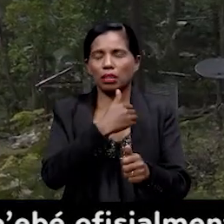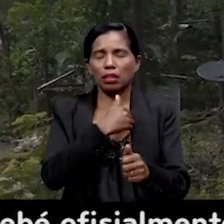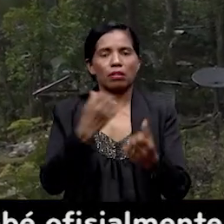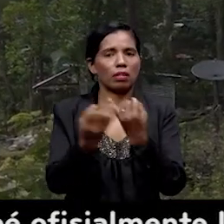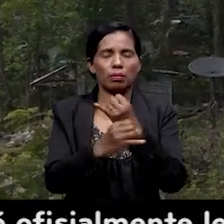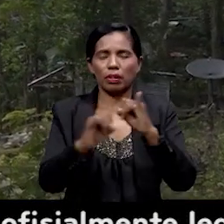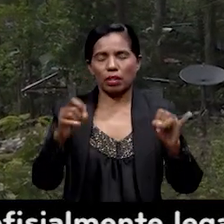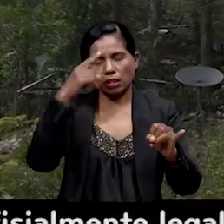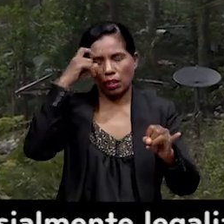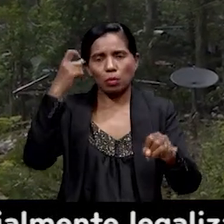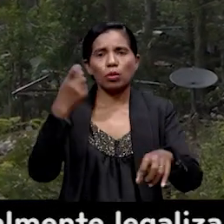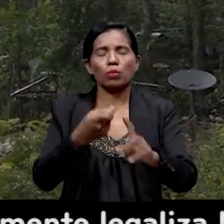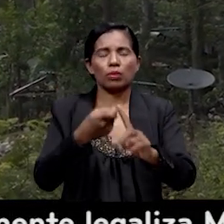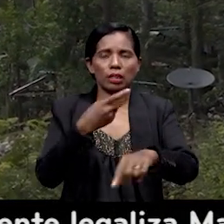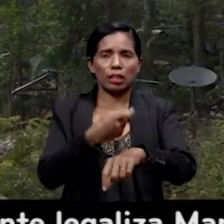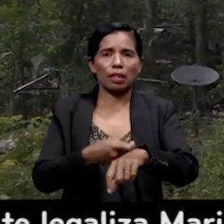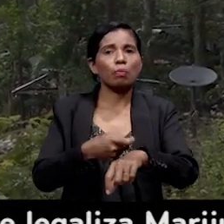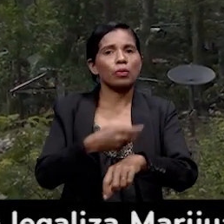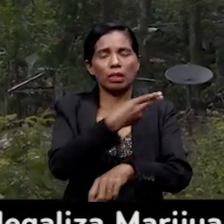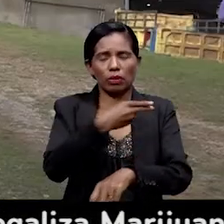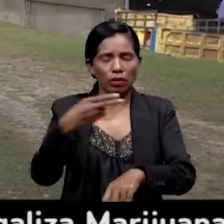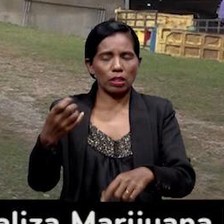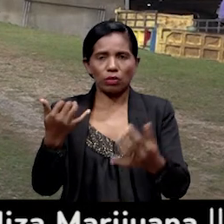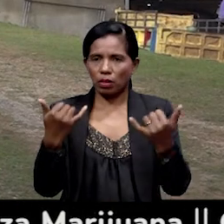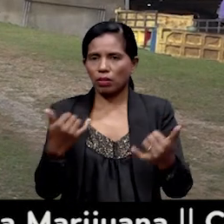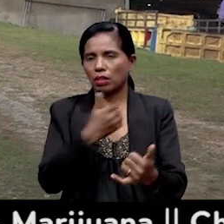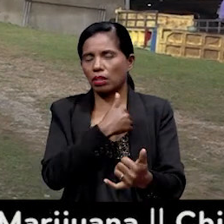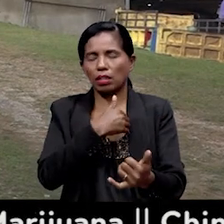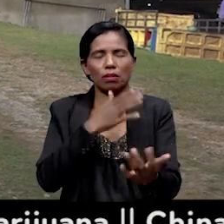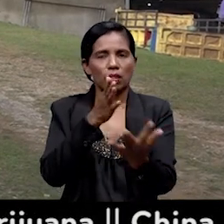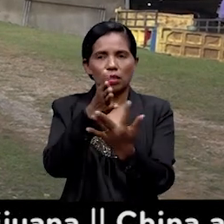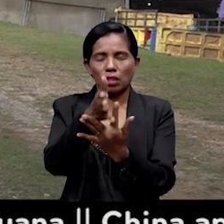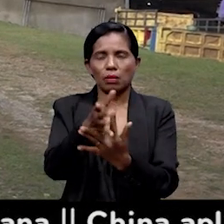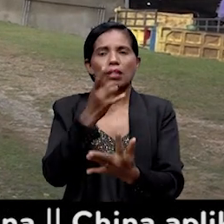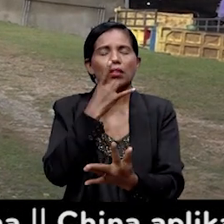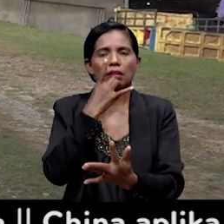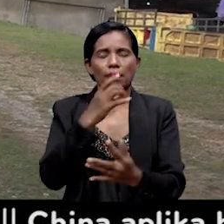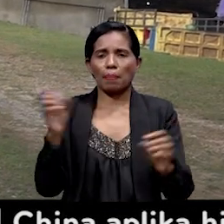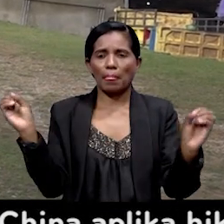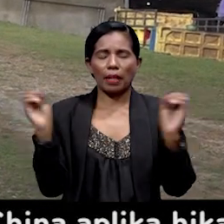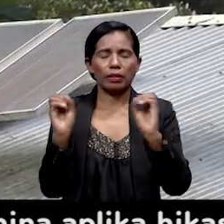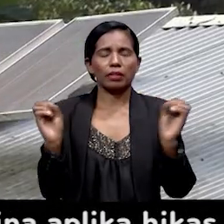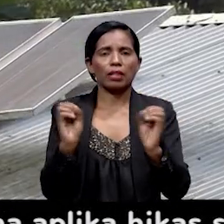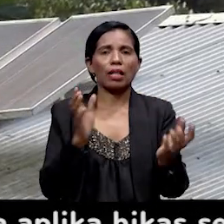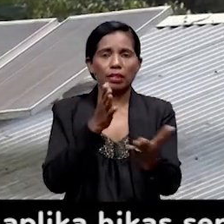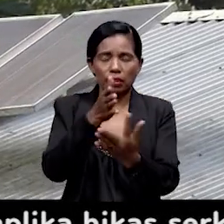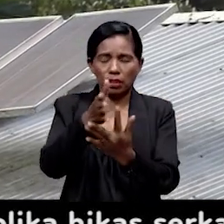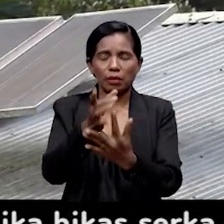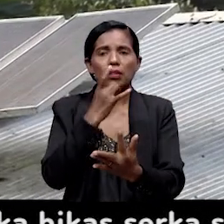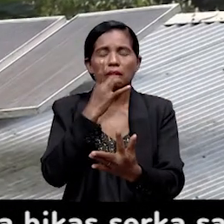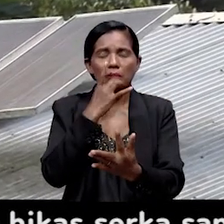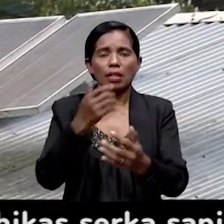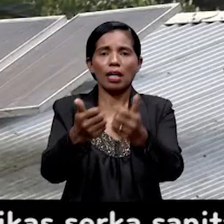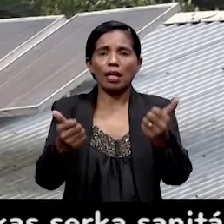tamba husi tempo invasão Indonésia to agora sira sidak acessa ba eletricidade. Laos la acesso ba energia eletricidade de